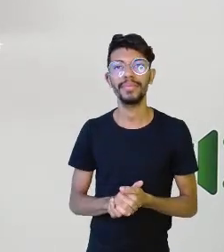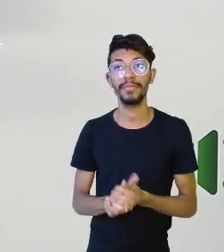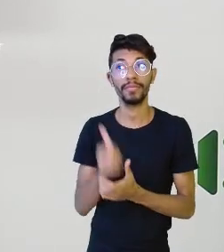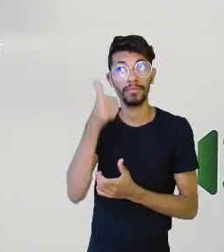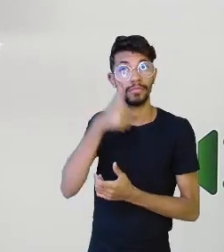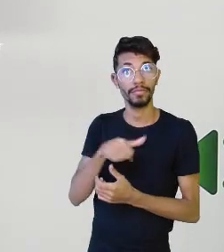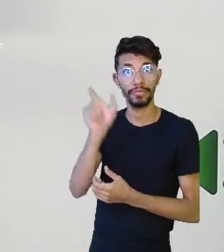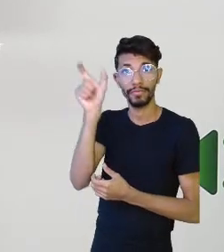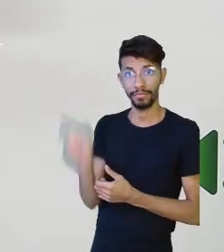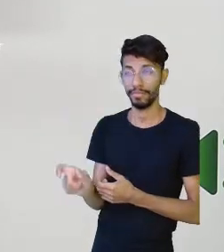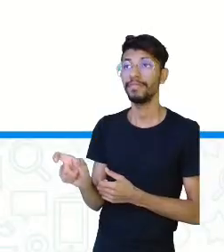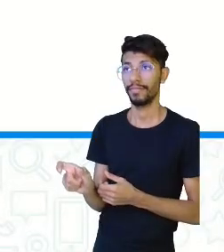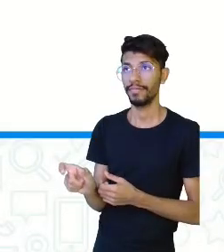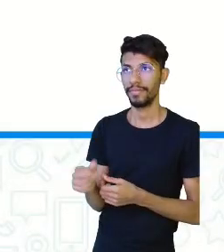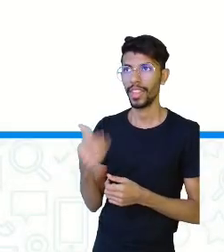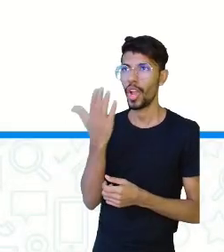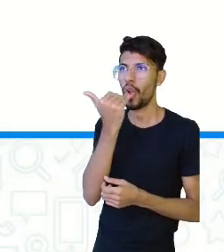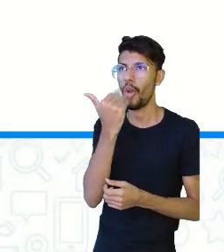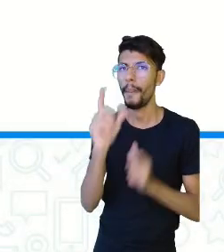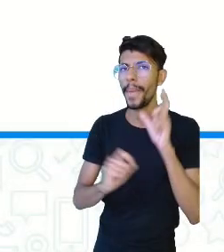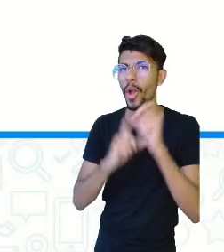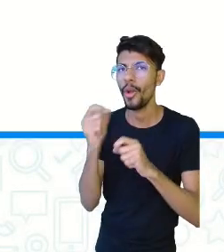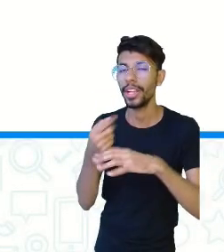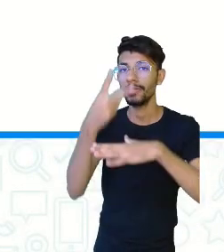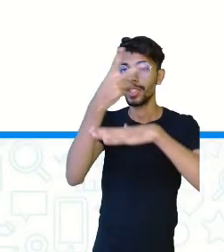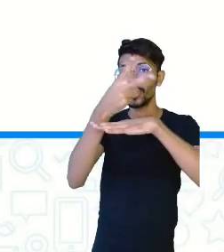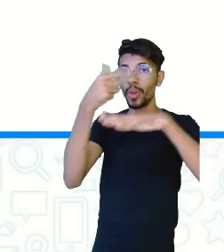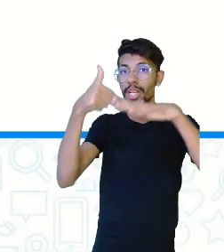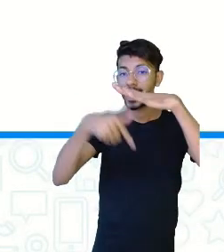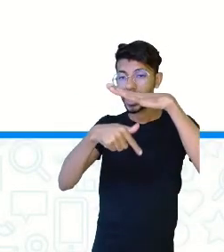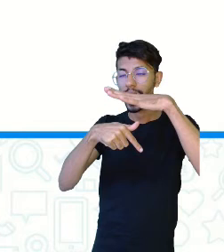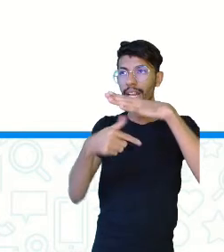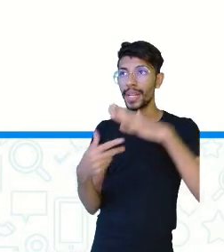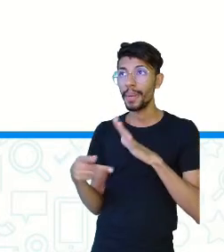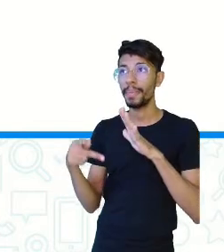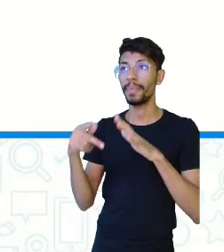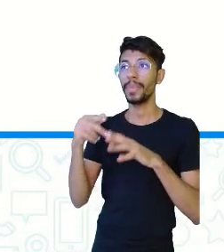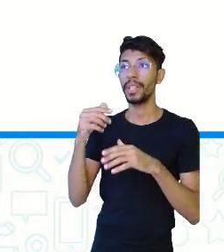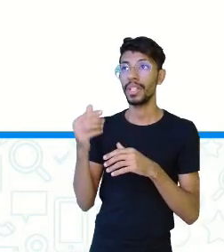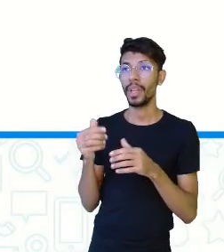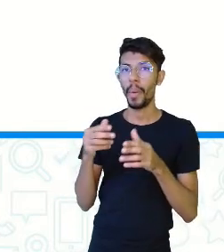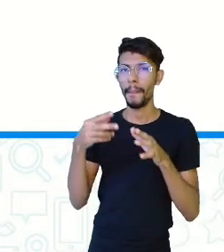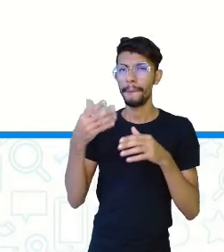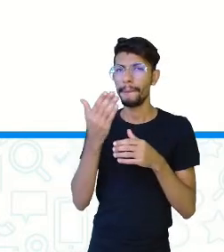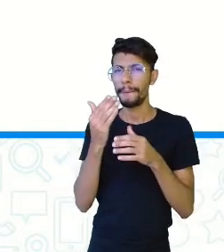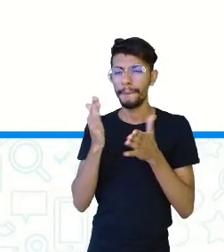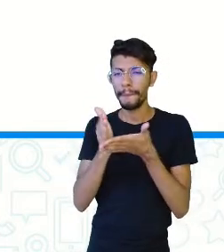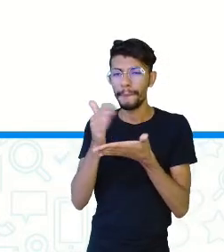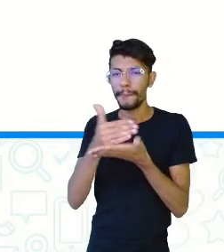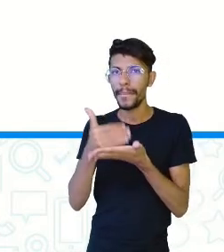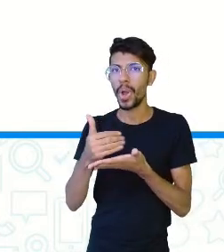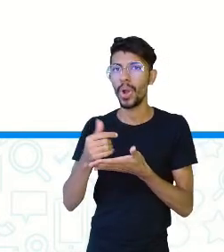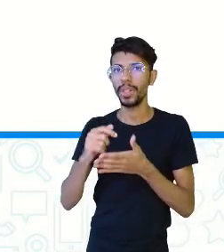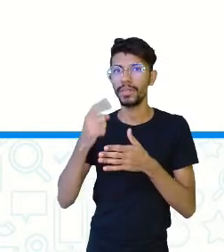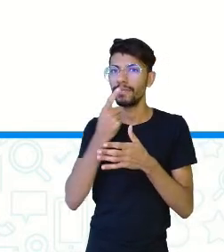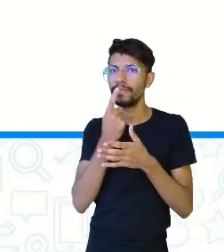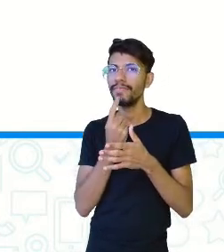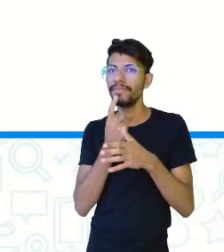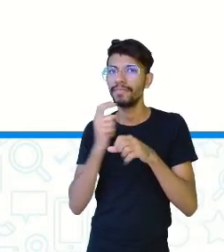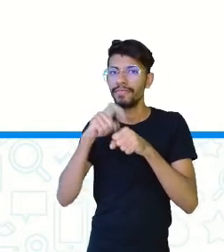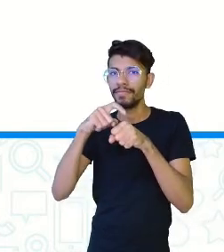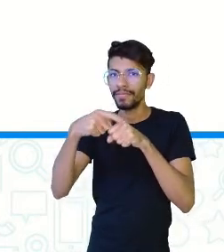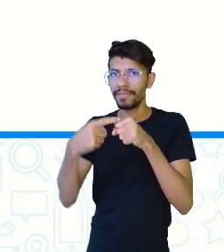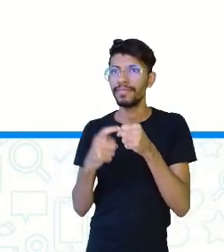Luana comeu 2/7 de uma torta de morango. Eita, que delícia! No